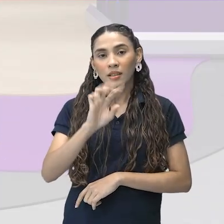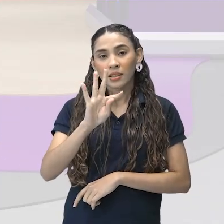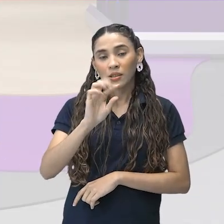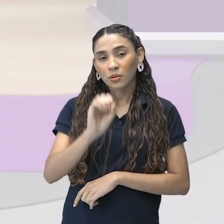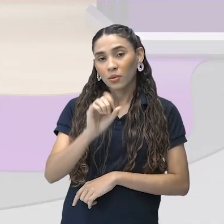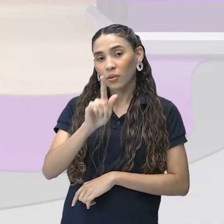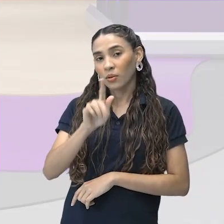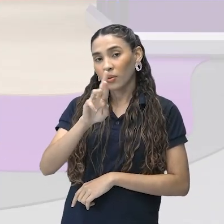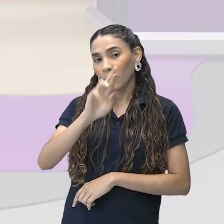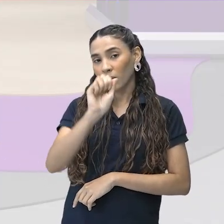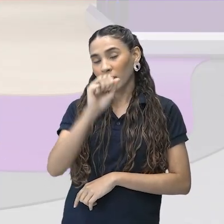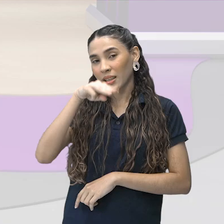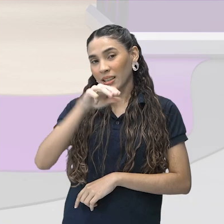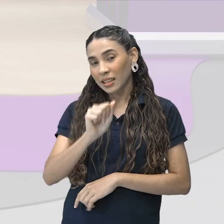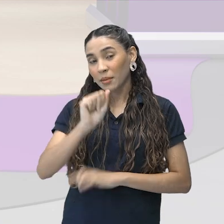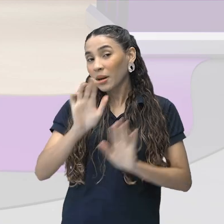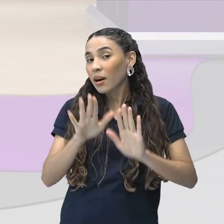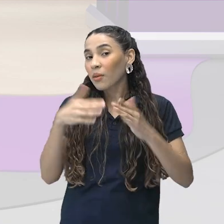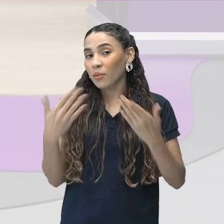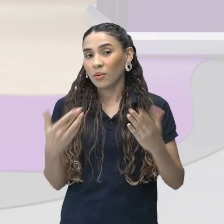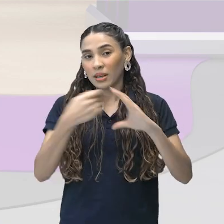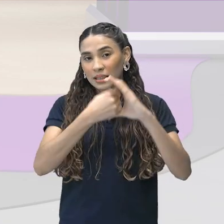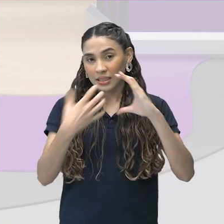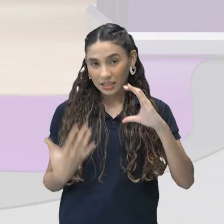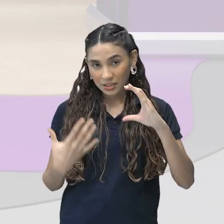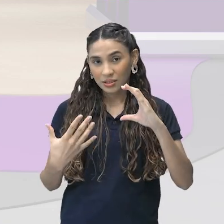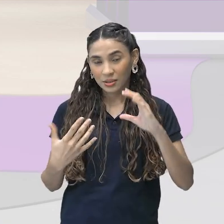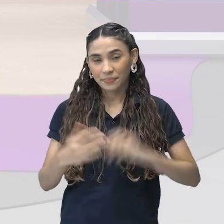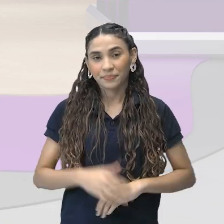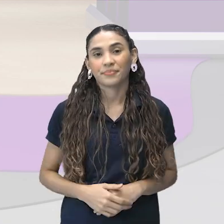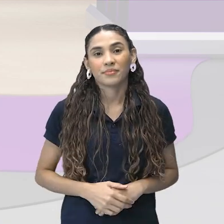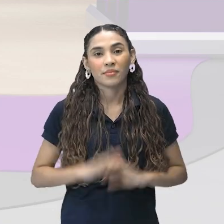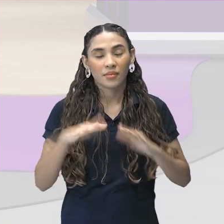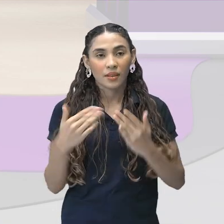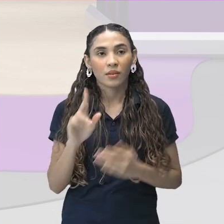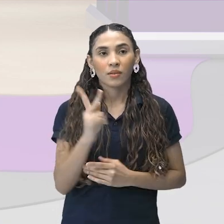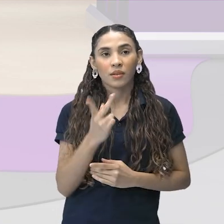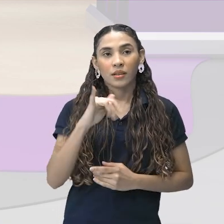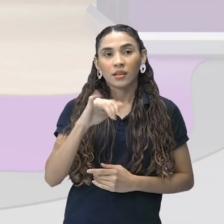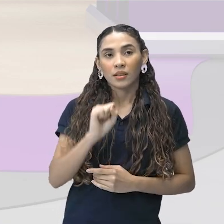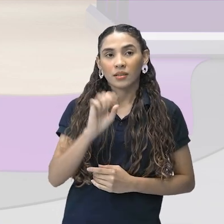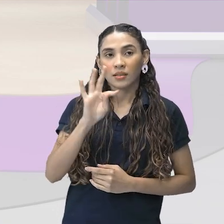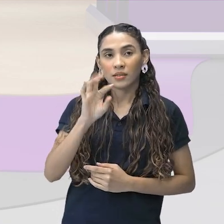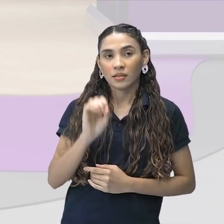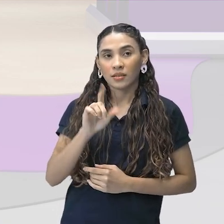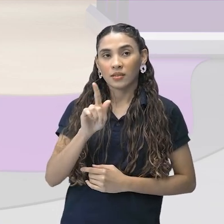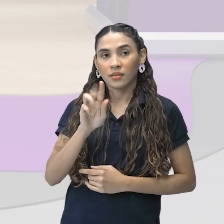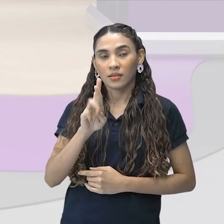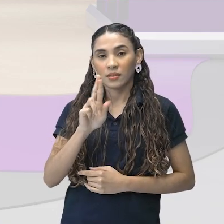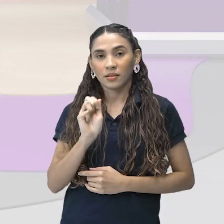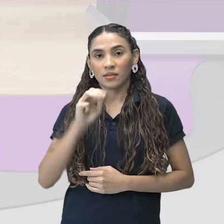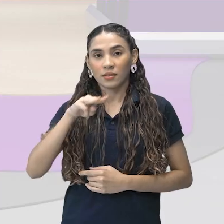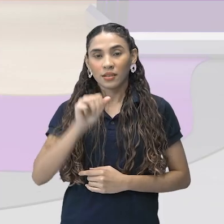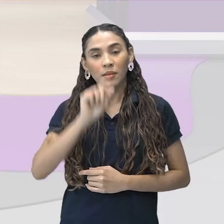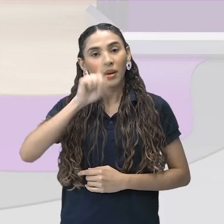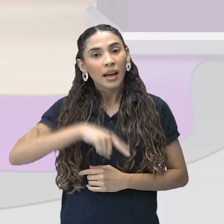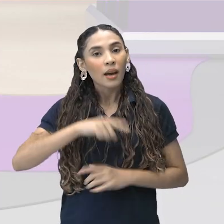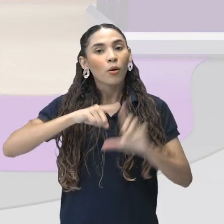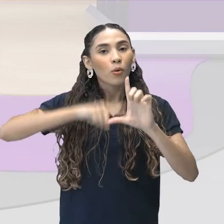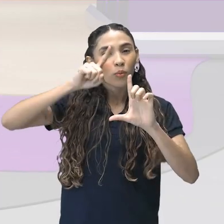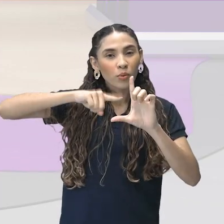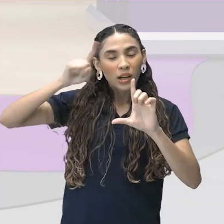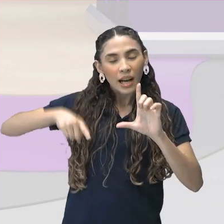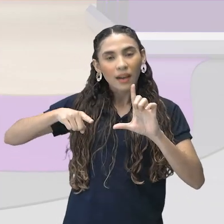histograma. Qual é a grande característica desse gráfico, professor? O histograma ele vai ser um gráfico que geralmente